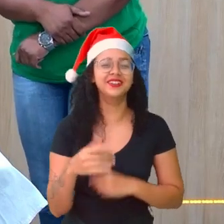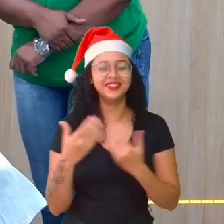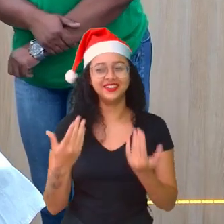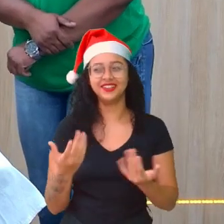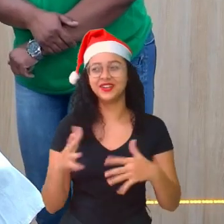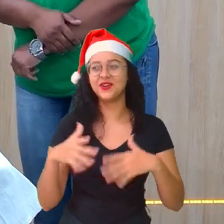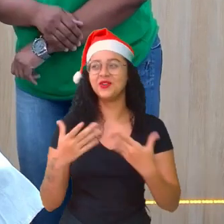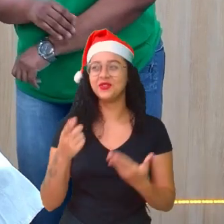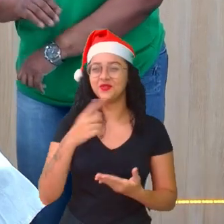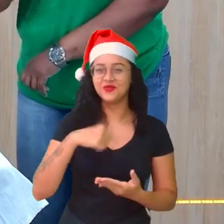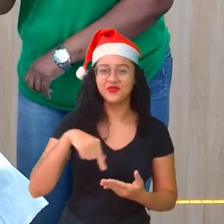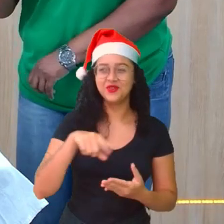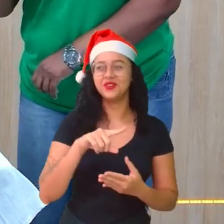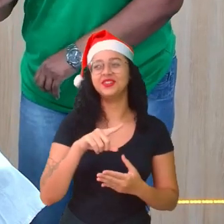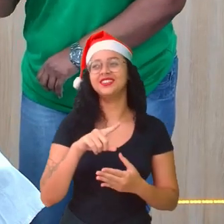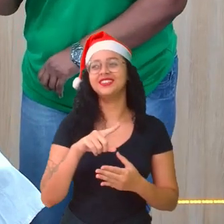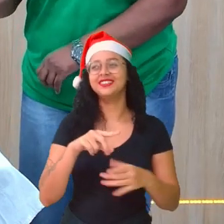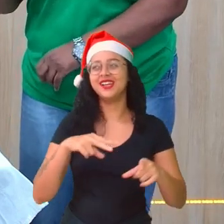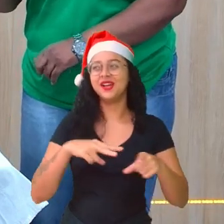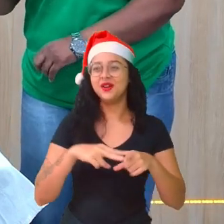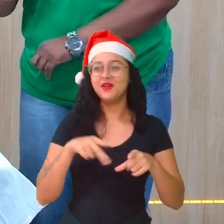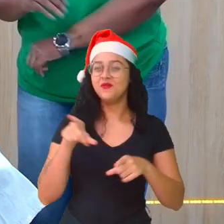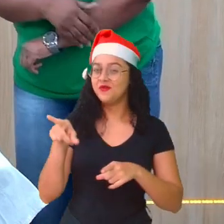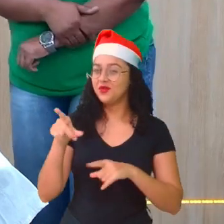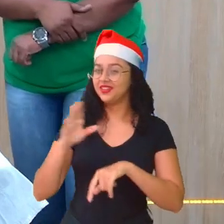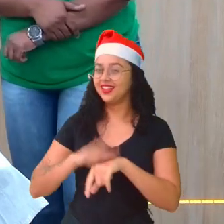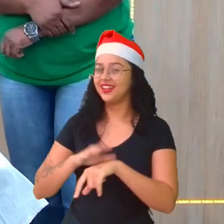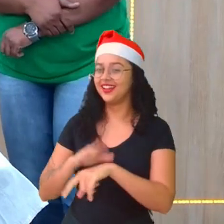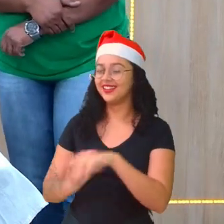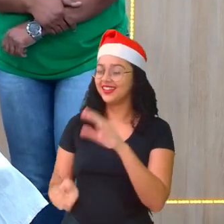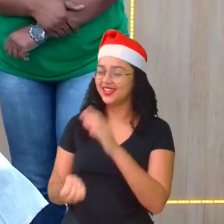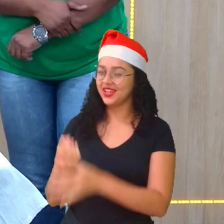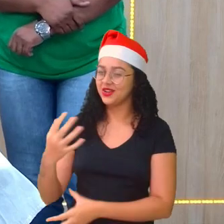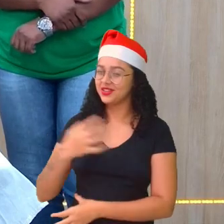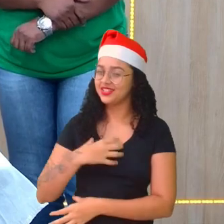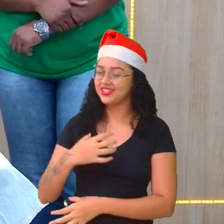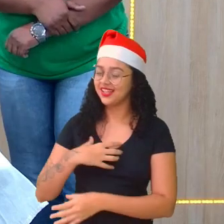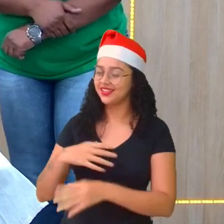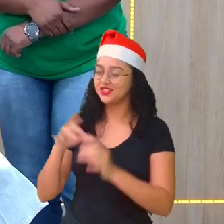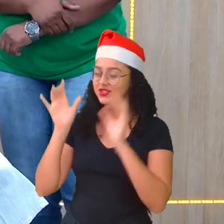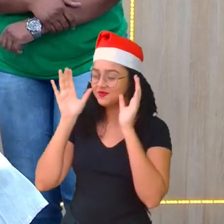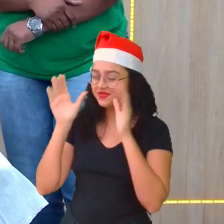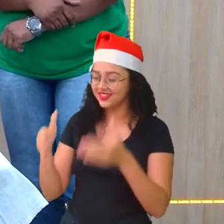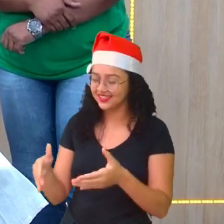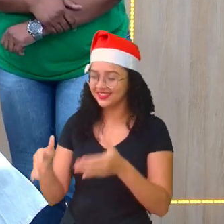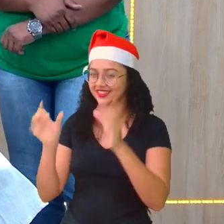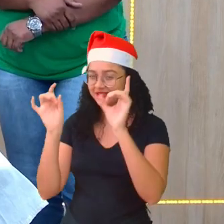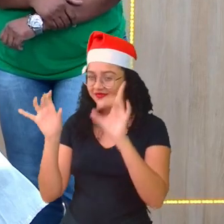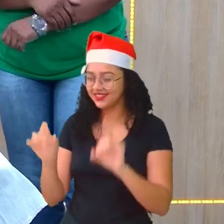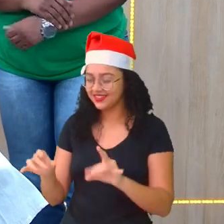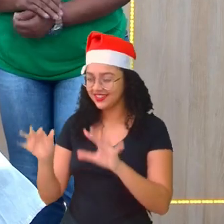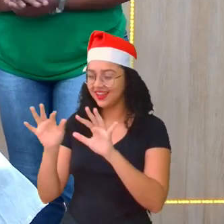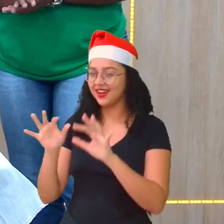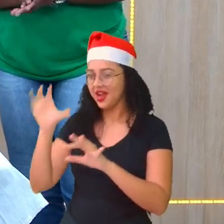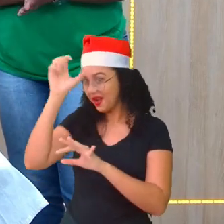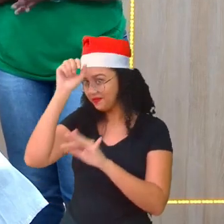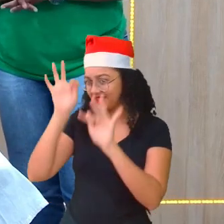pizza. Você criou um jeito especial para essa fórmula. Tem um jeito especial de aprender.